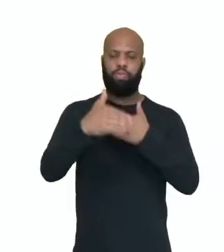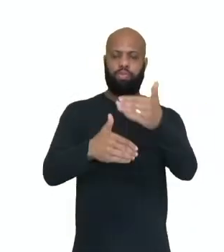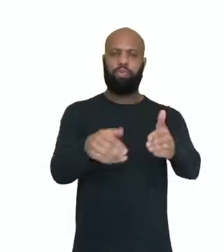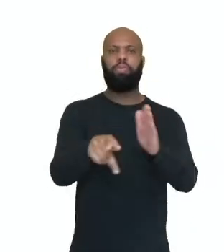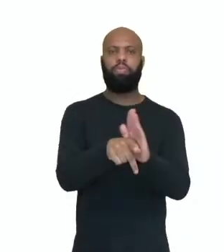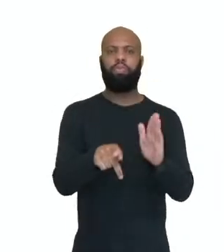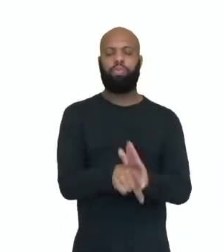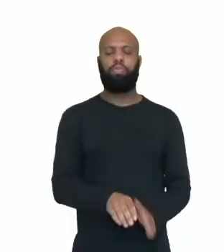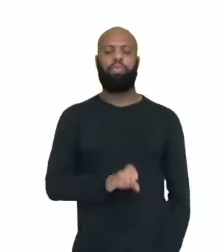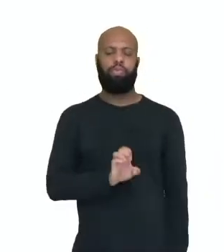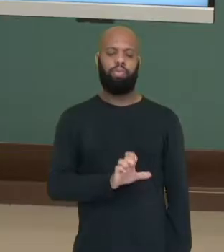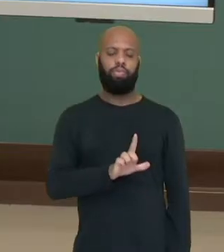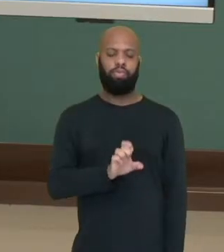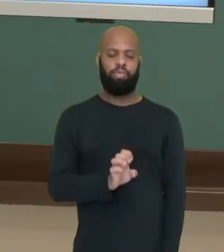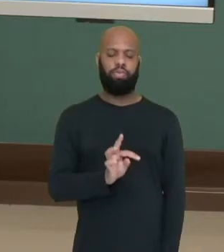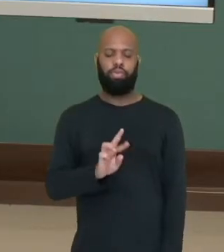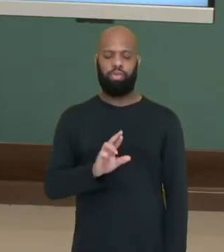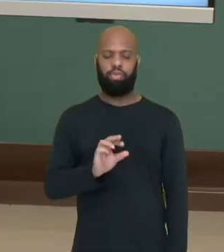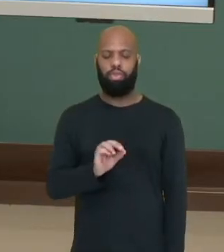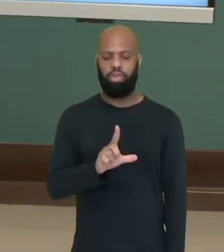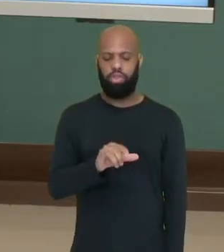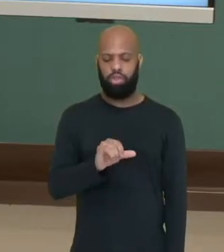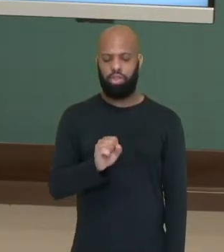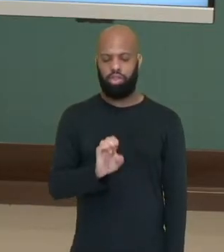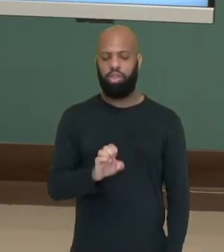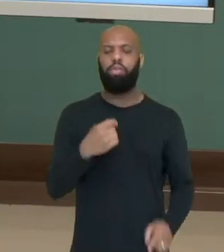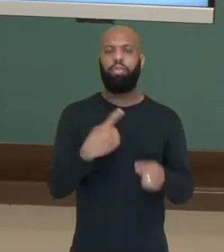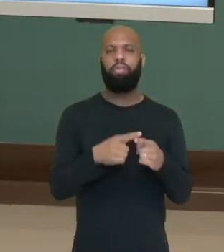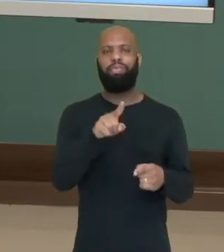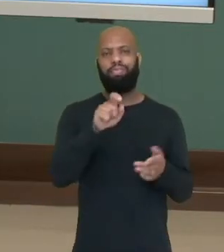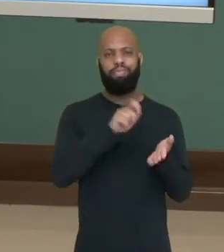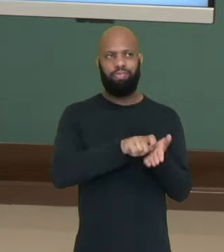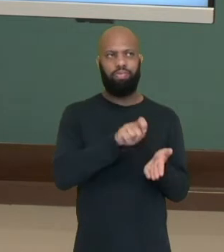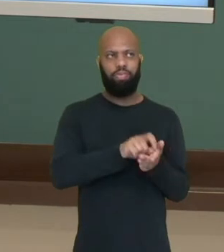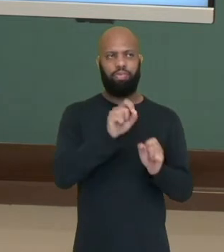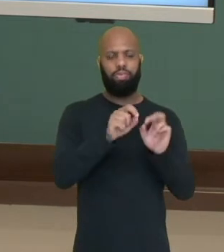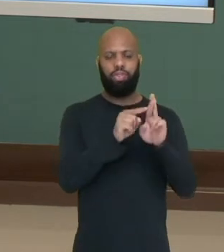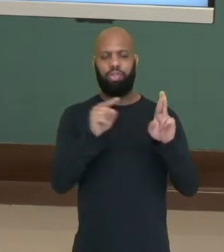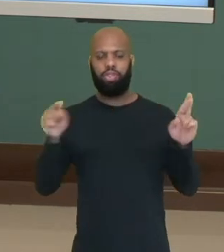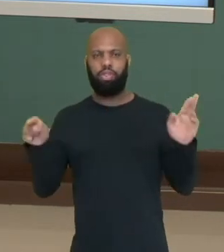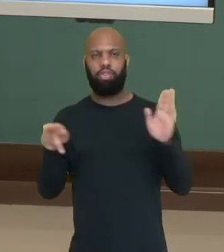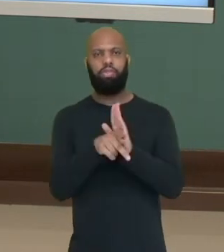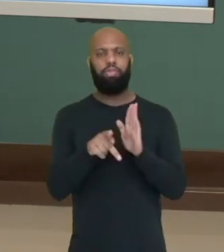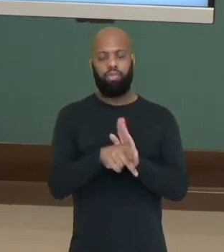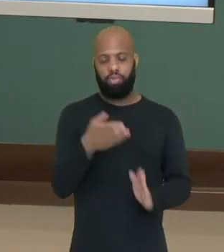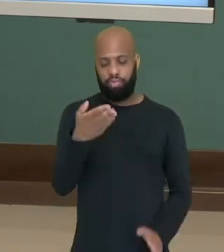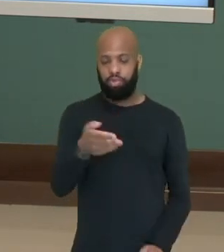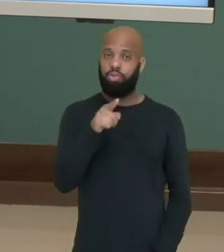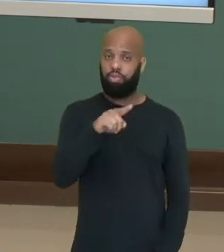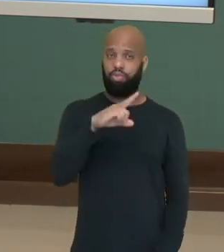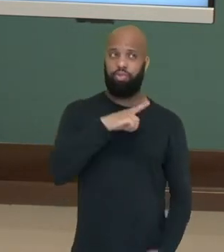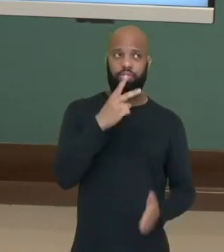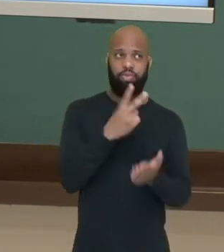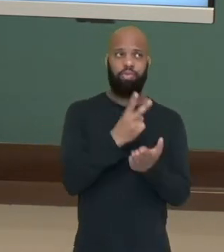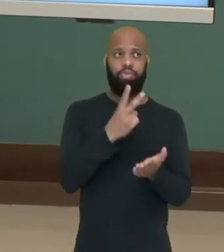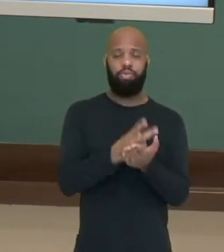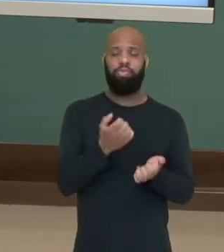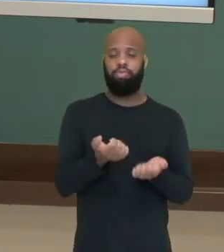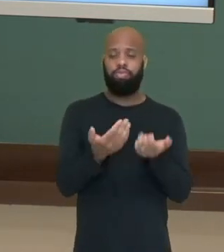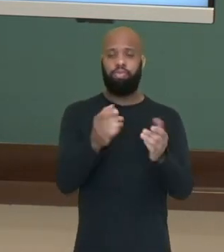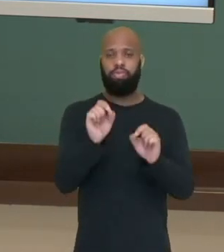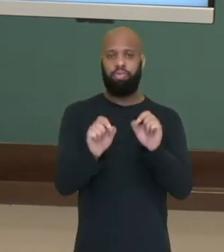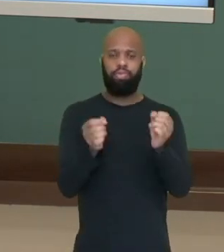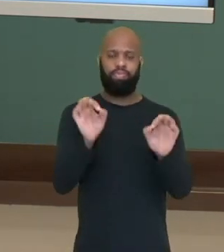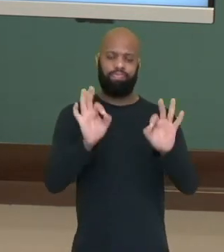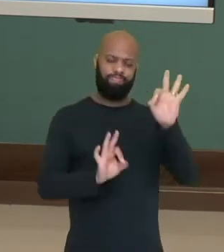eletrólise. Então, na hora que você está escrevendo as semi-reações e a reação lá para a eletrólise, você tem sempre que oferecer o